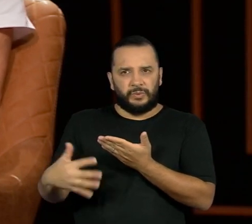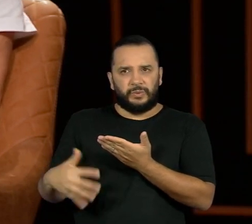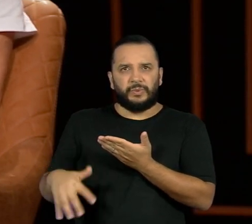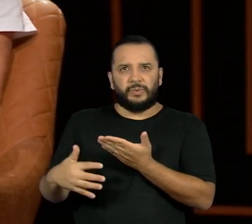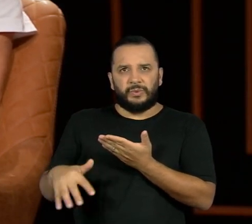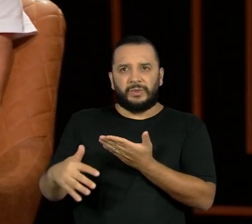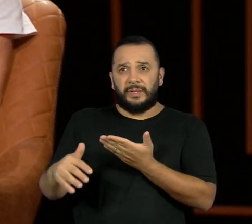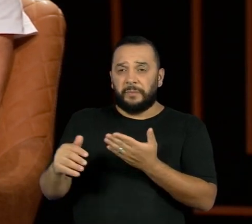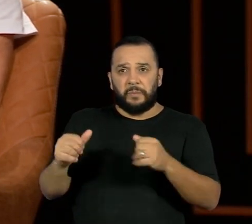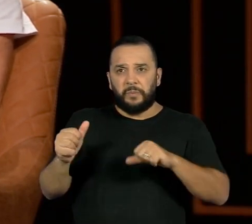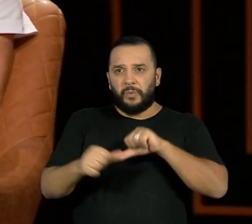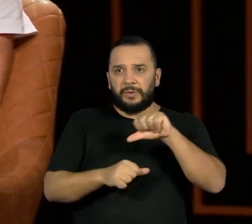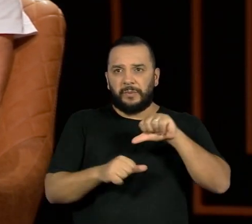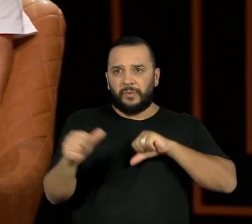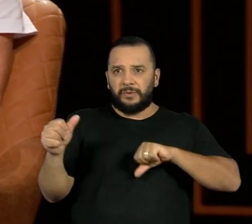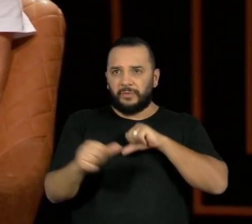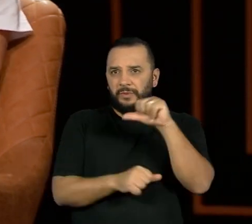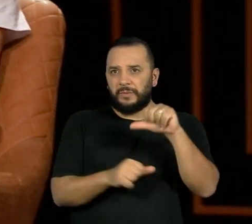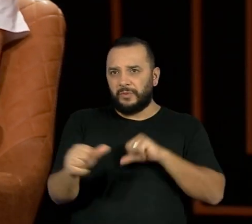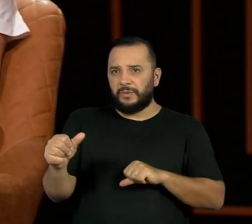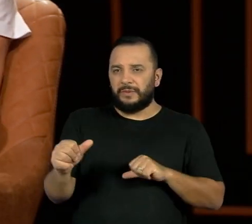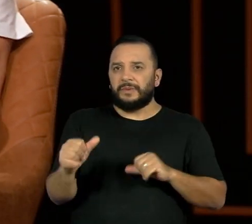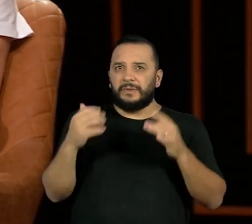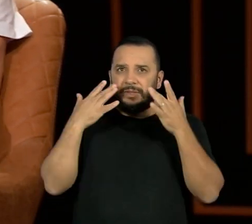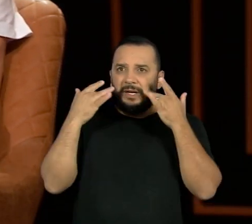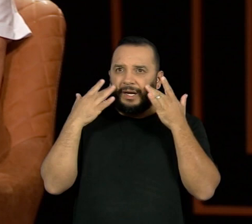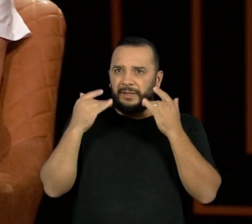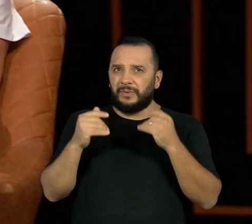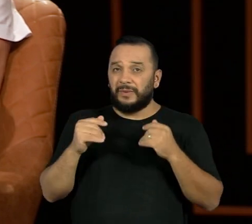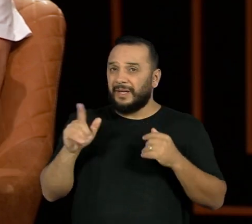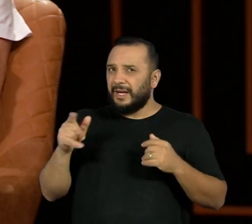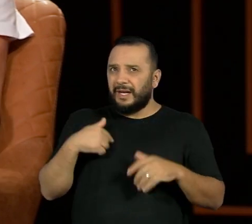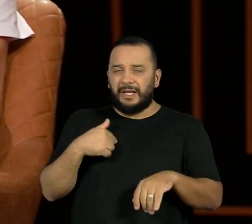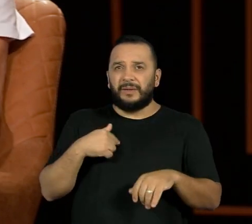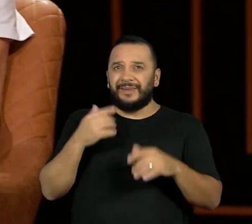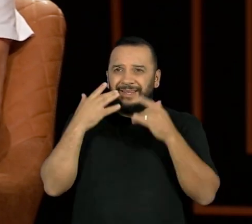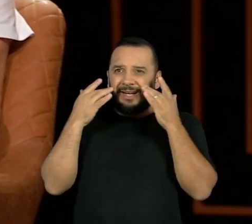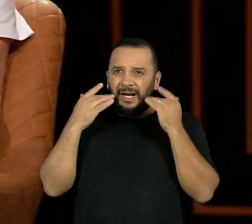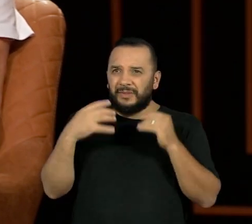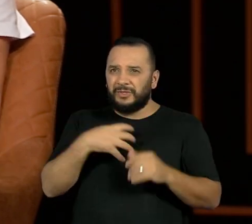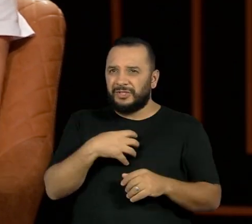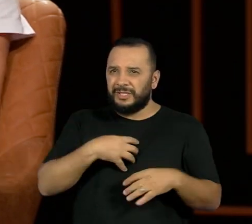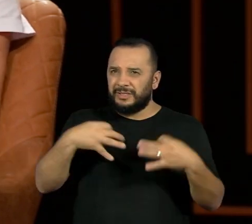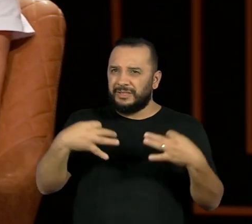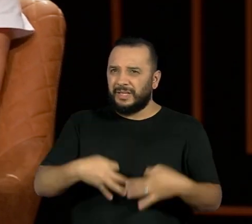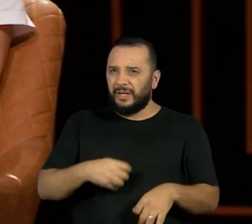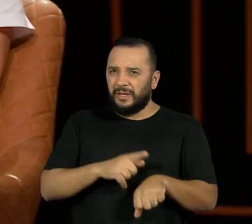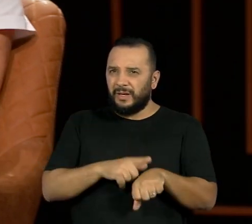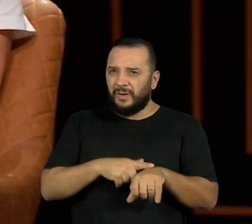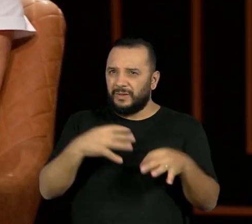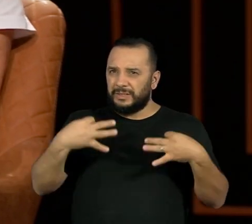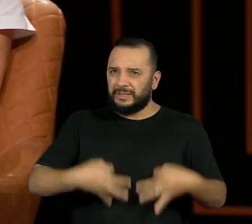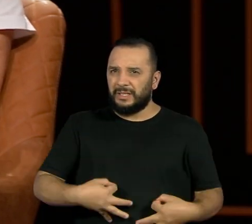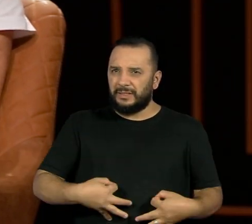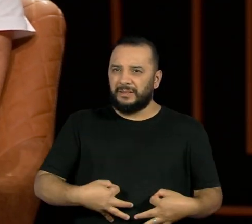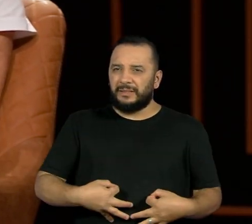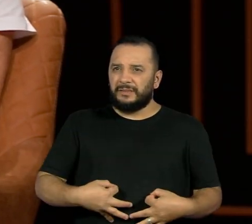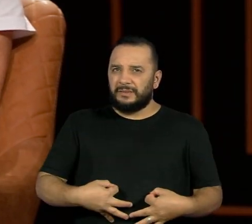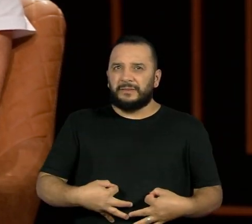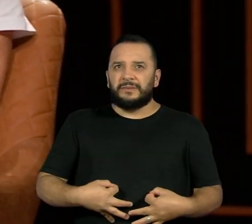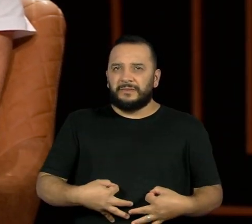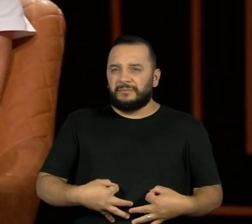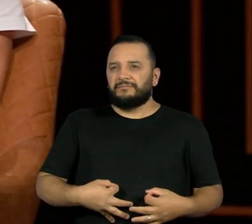um momento da dramaturgia, assim, preciso, na hora certa, da maneira certa, sabe? Esse